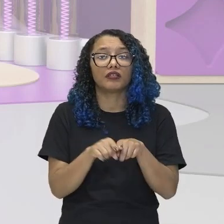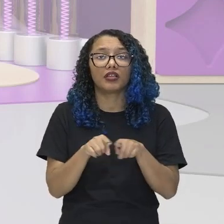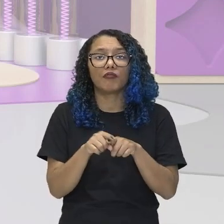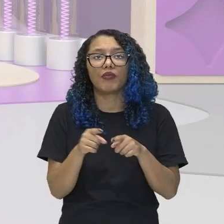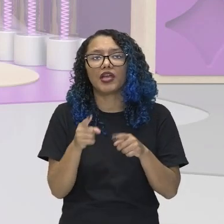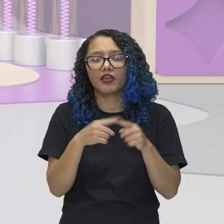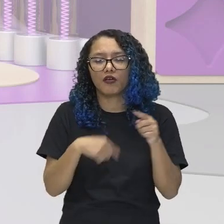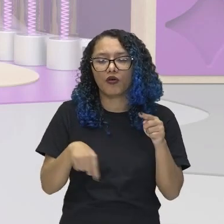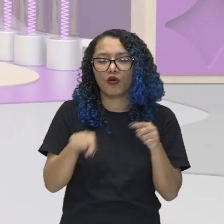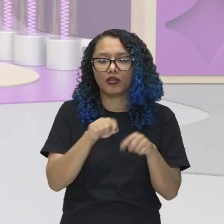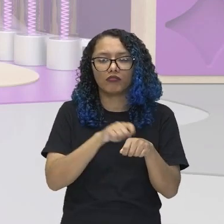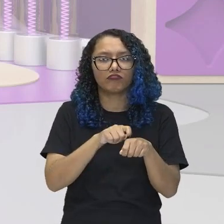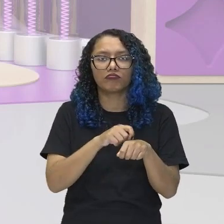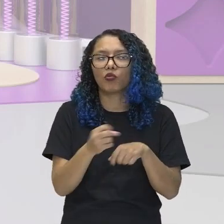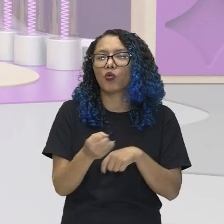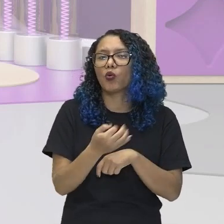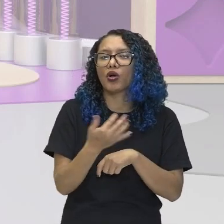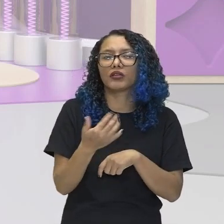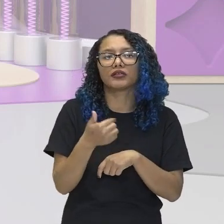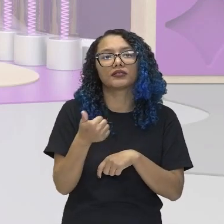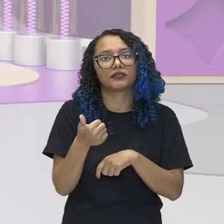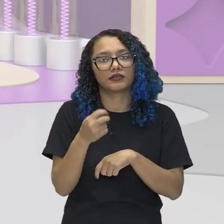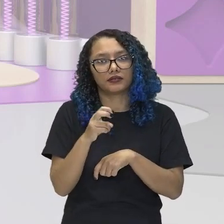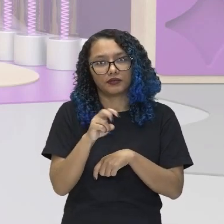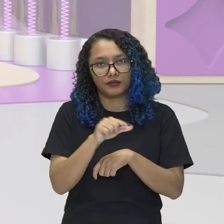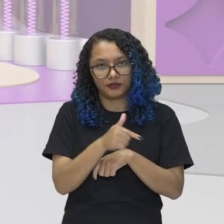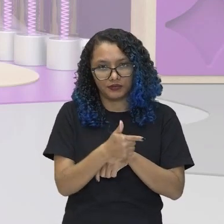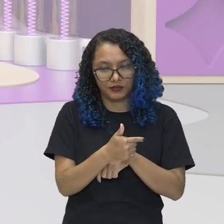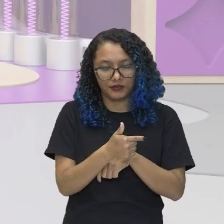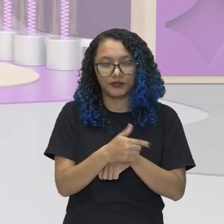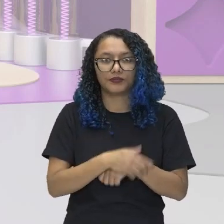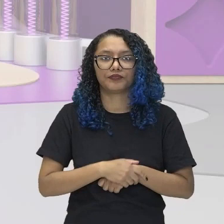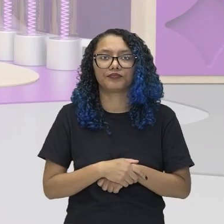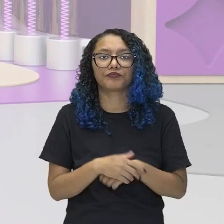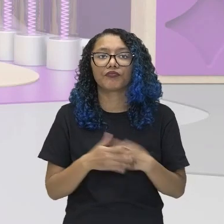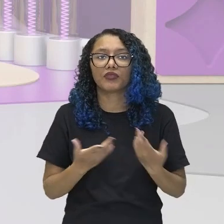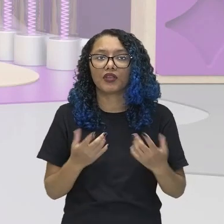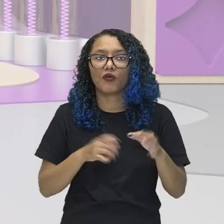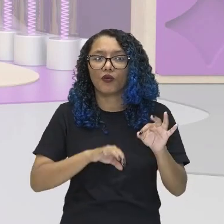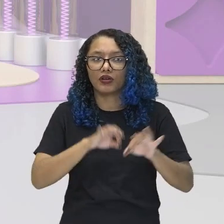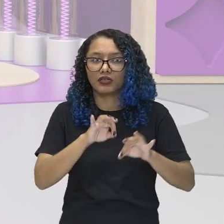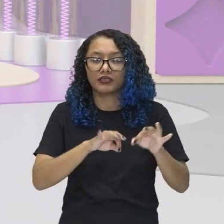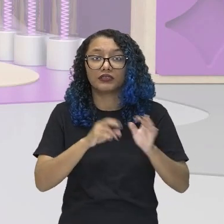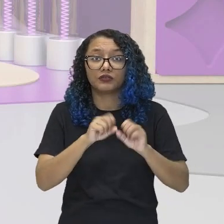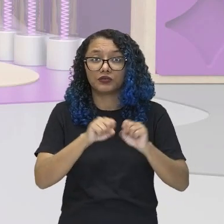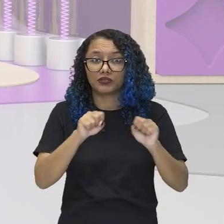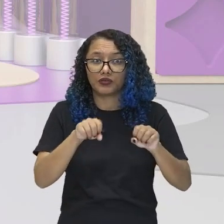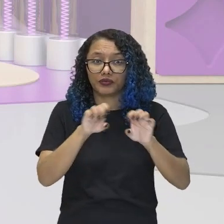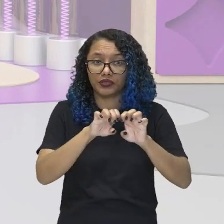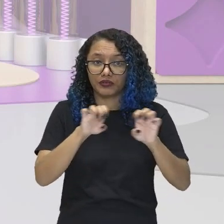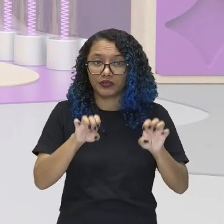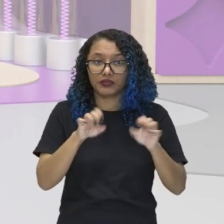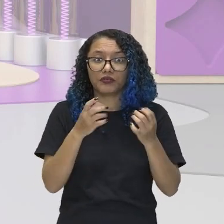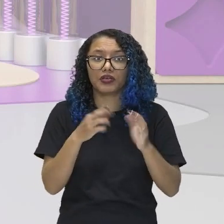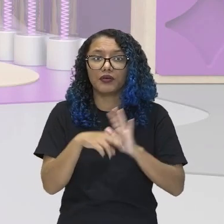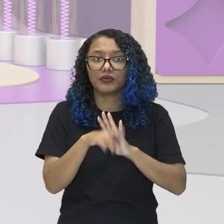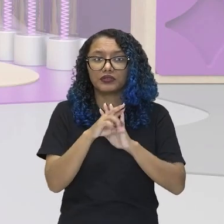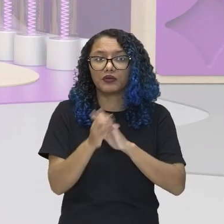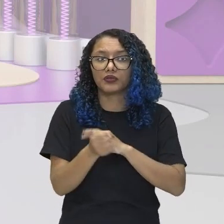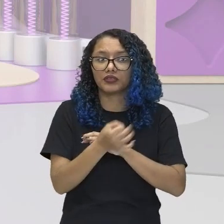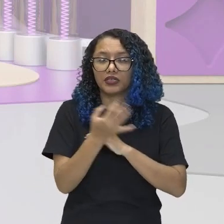rodas. Escreva um sistema de equações que represente a quantidade de carros